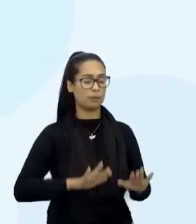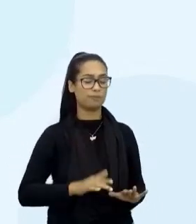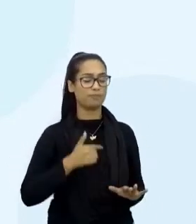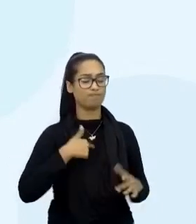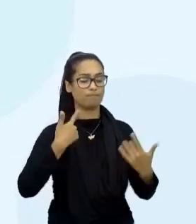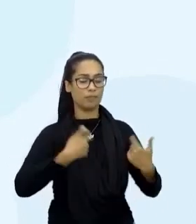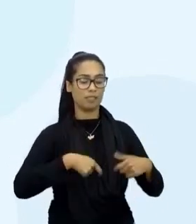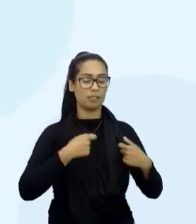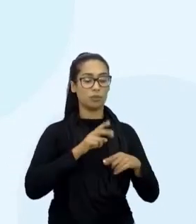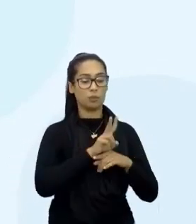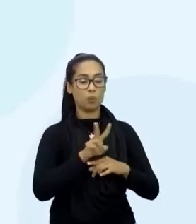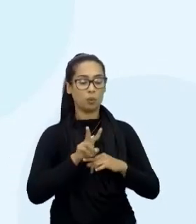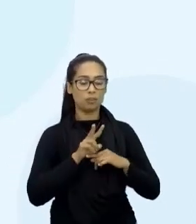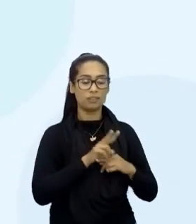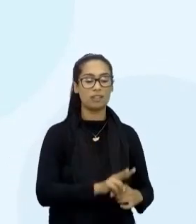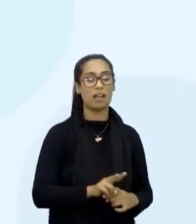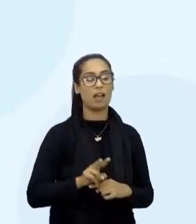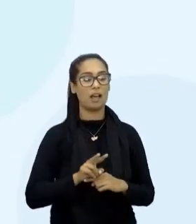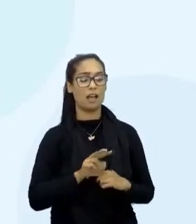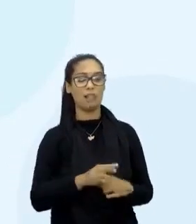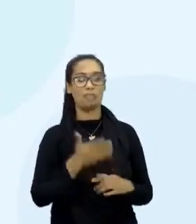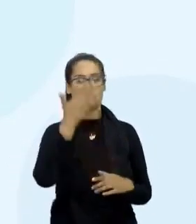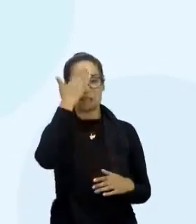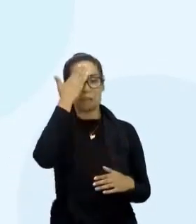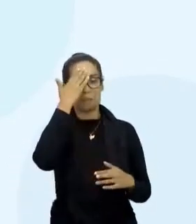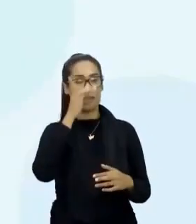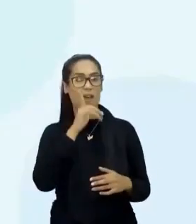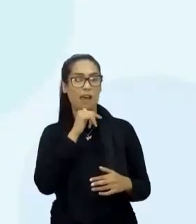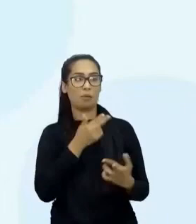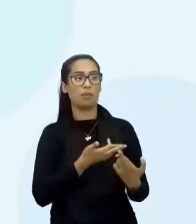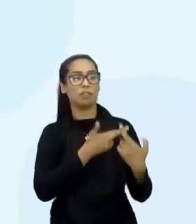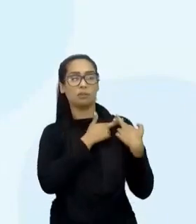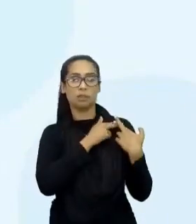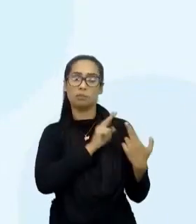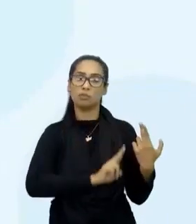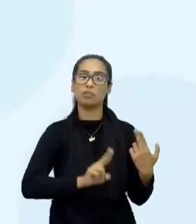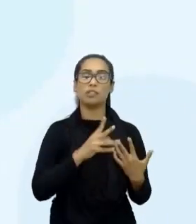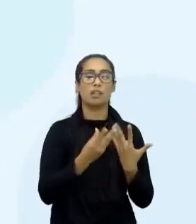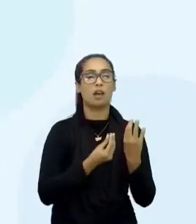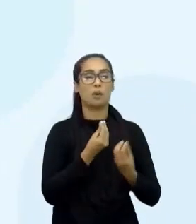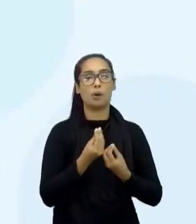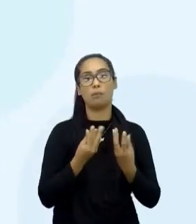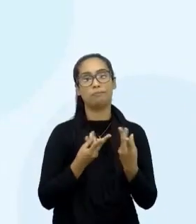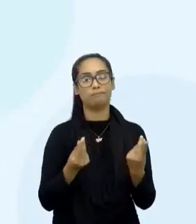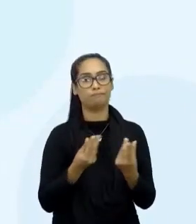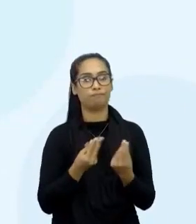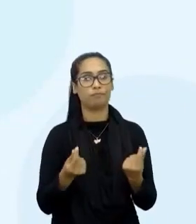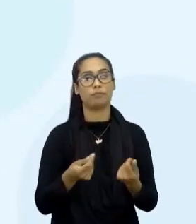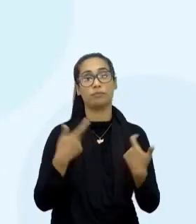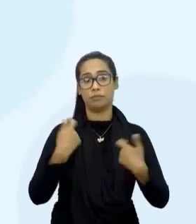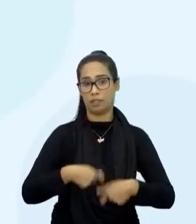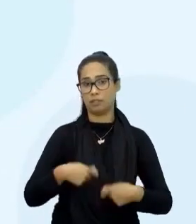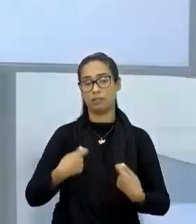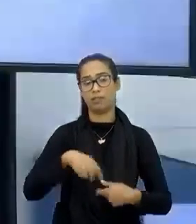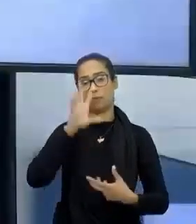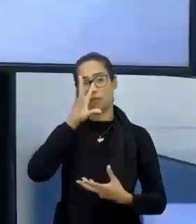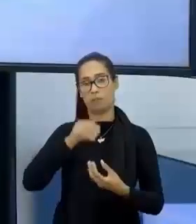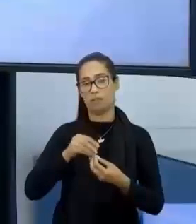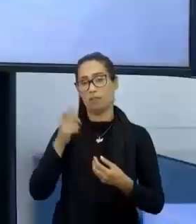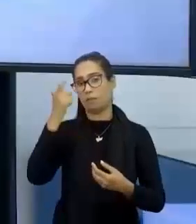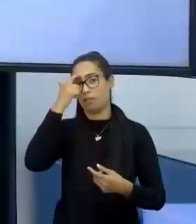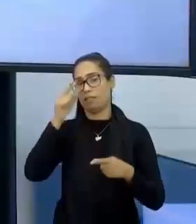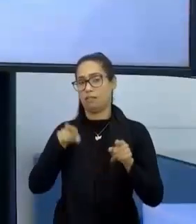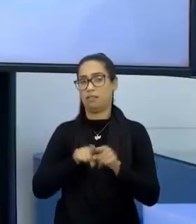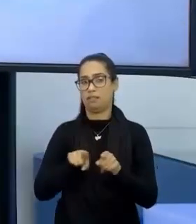lhe fazer falta no presente, não só amanhã. Ela pode e vai, se nós não começarmos a repensar a nossa